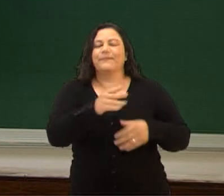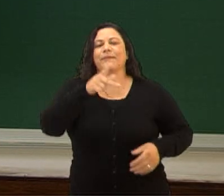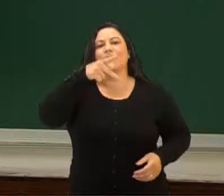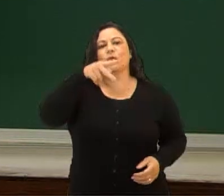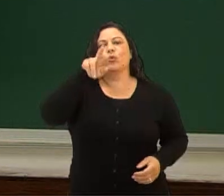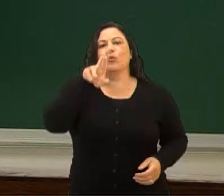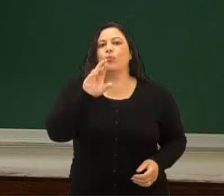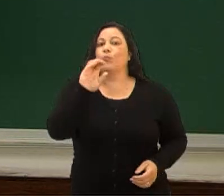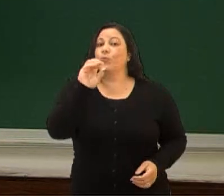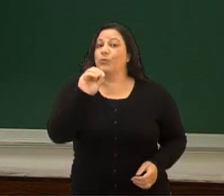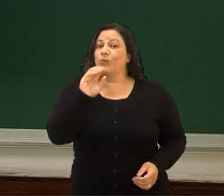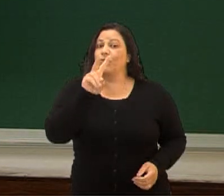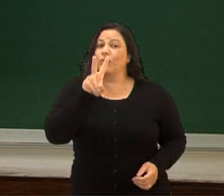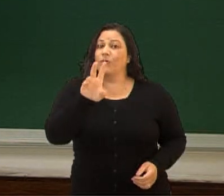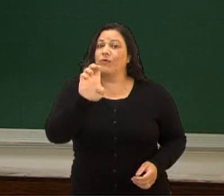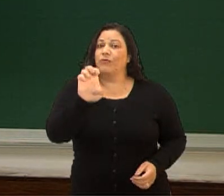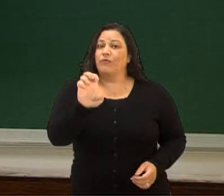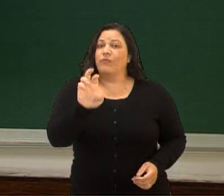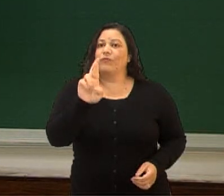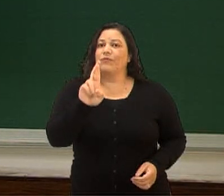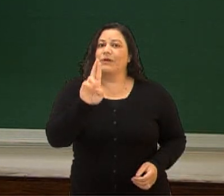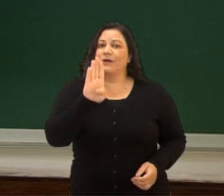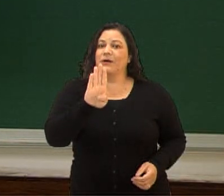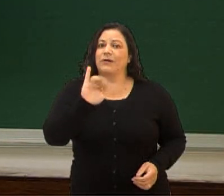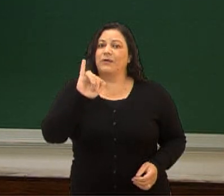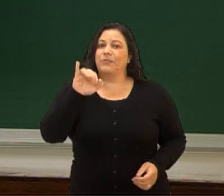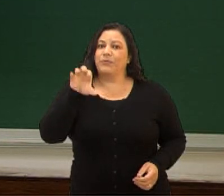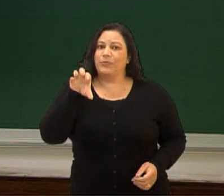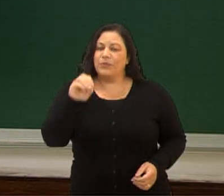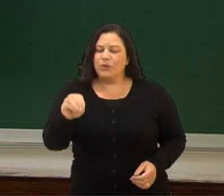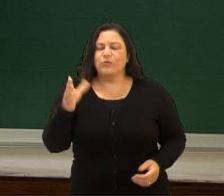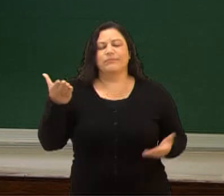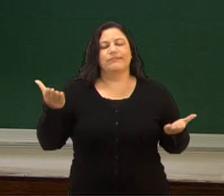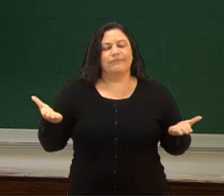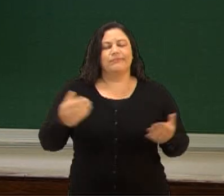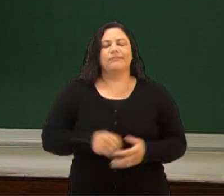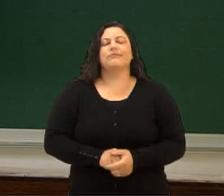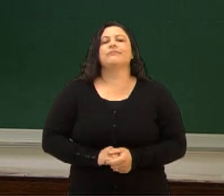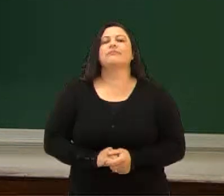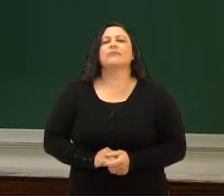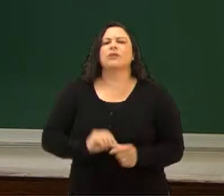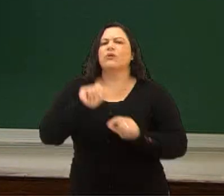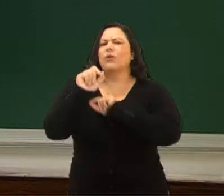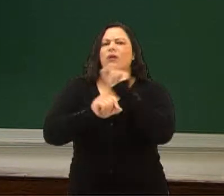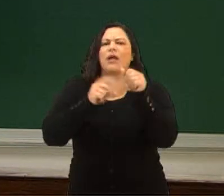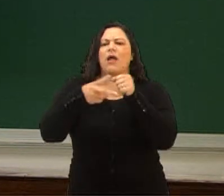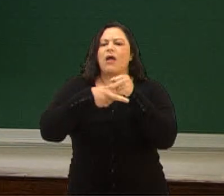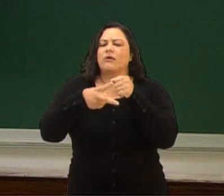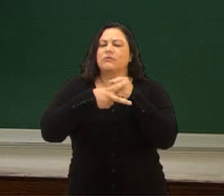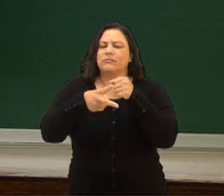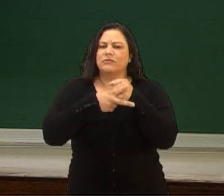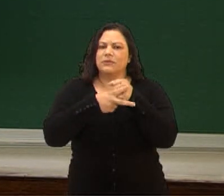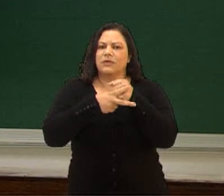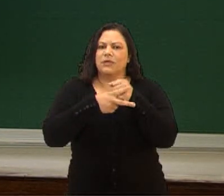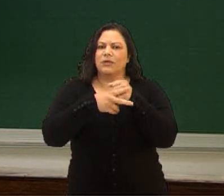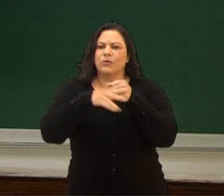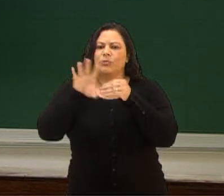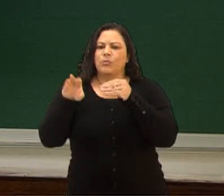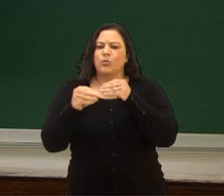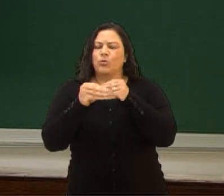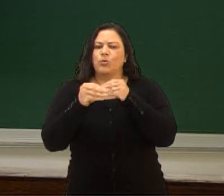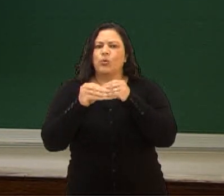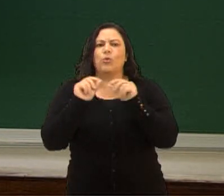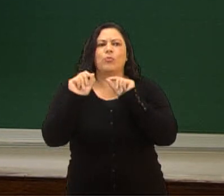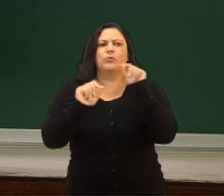perfect. Qual é a estrutura? Verbo auxiliar no presente, have ou has. Lembra que eu falei? O has a gente só usa para